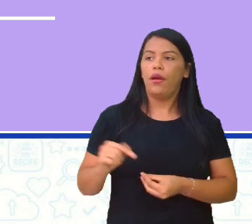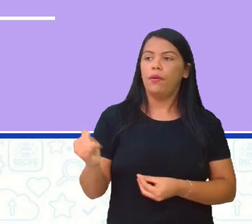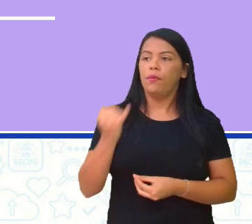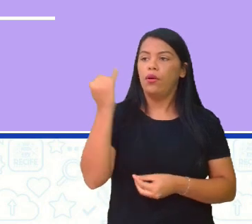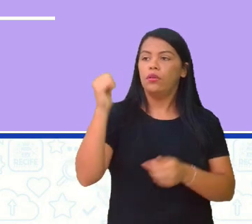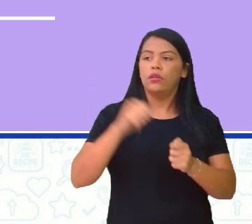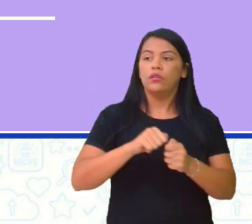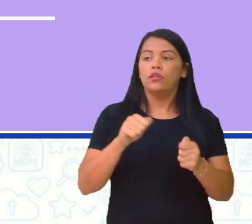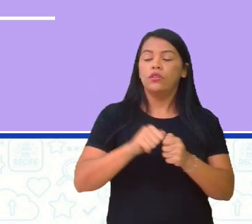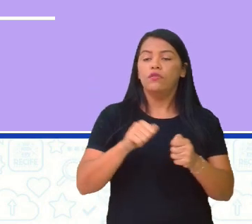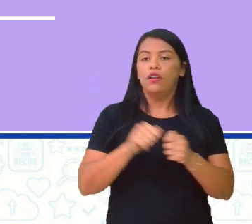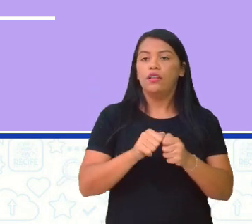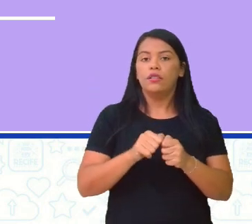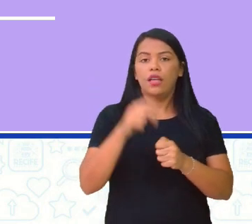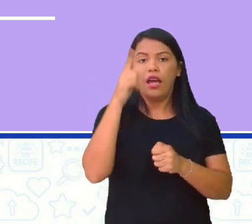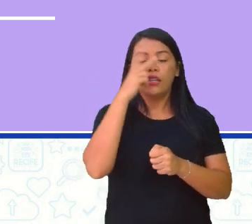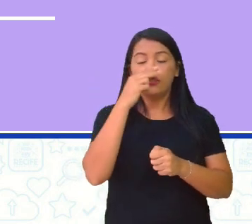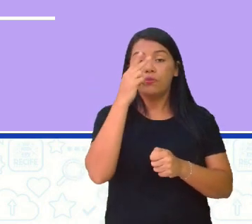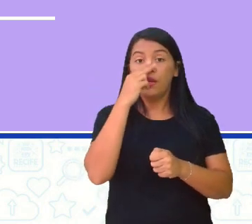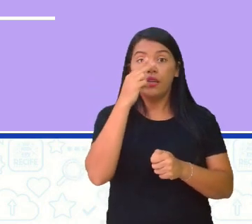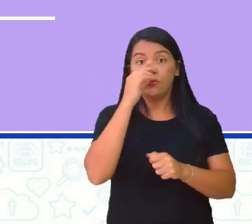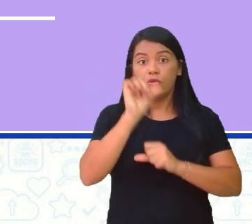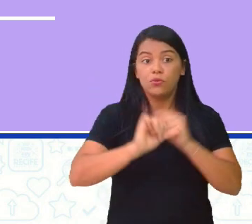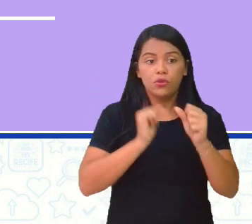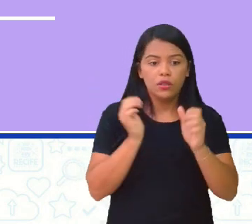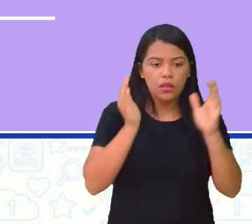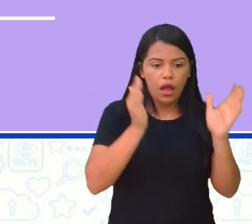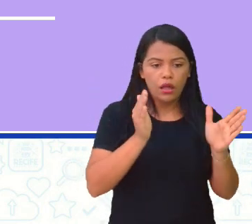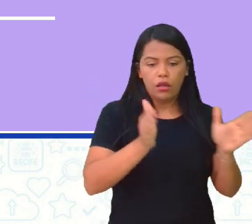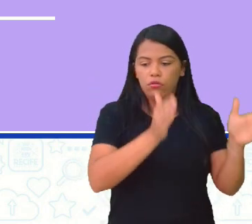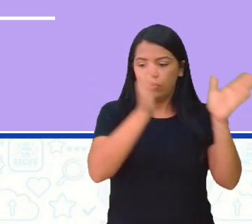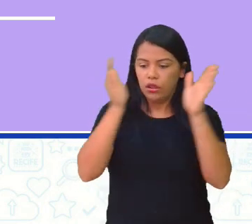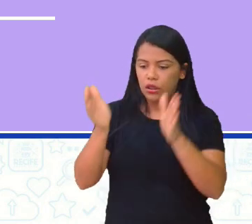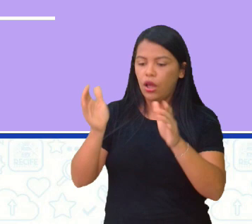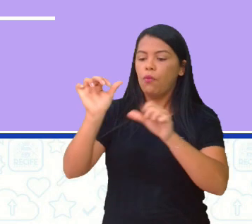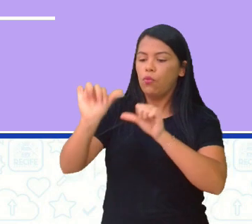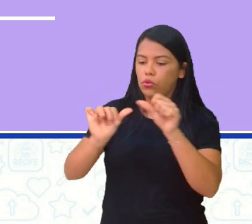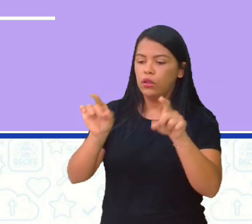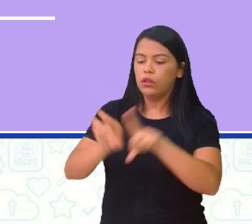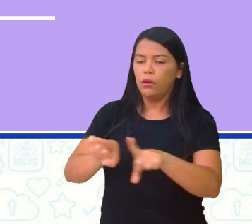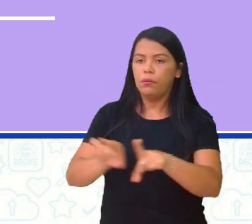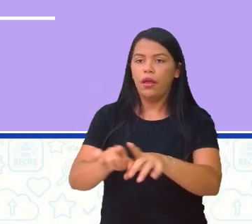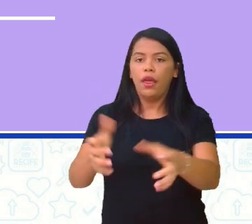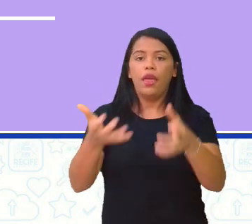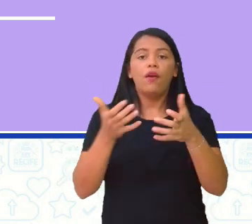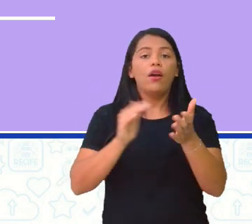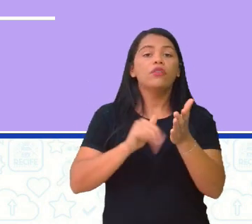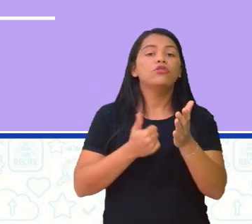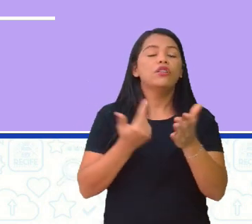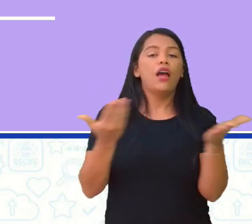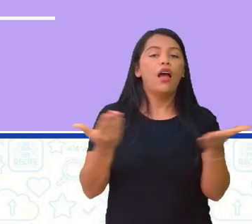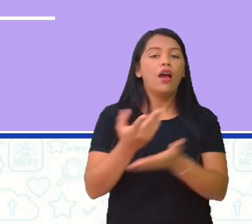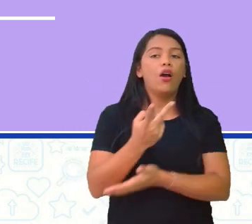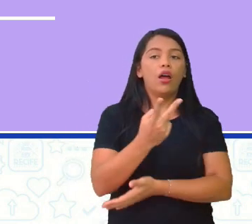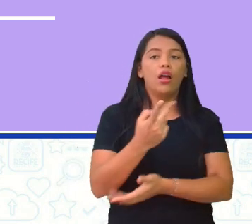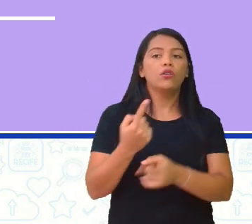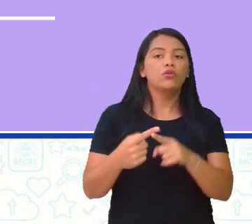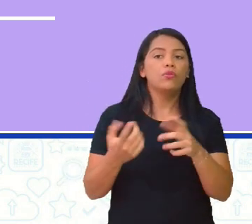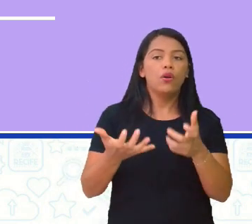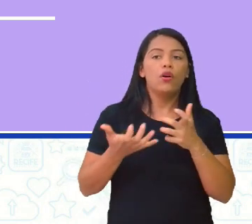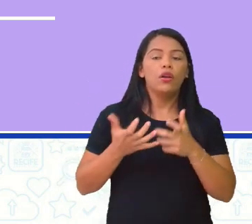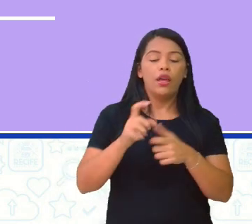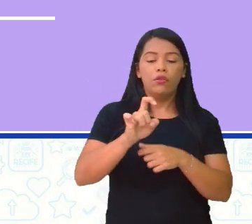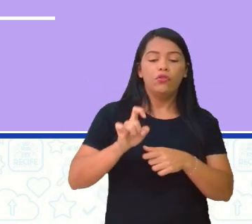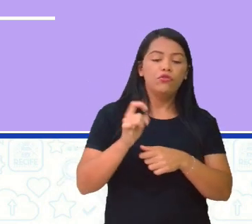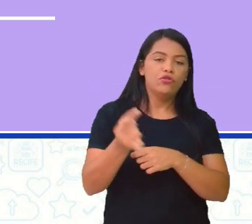mesmas mudanças. O que é que eu vou fazer nesta balança? Eu quero tirar o 2, que eu quero deixar o x